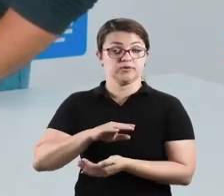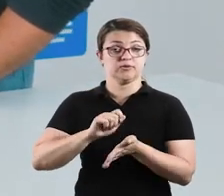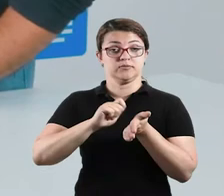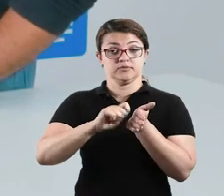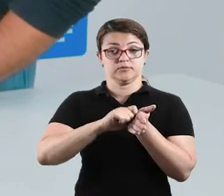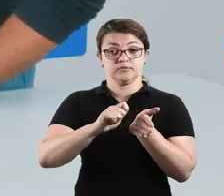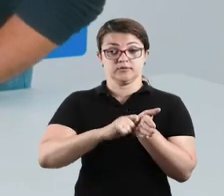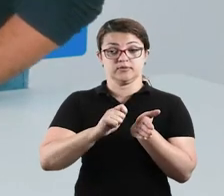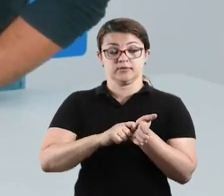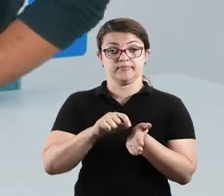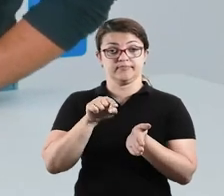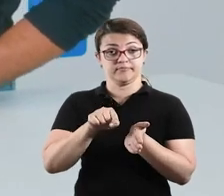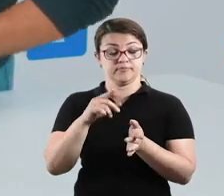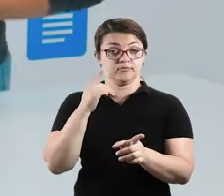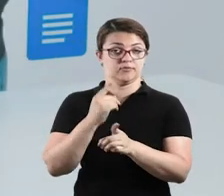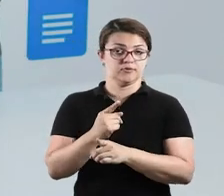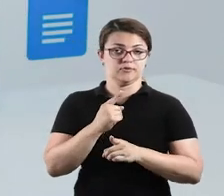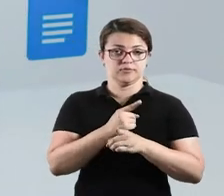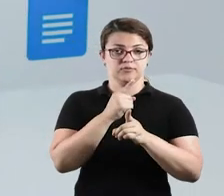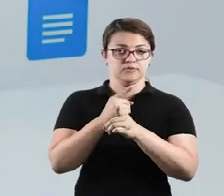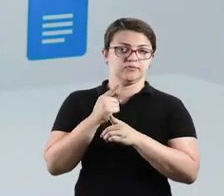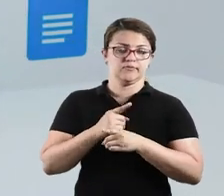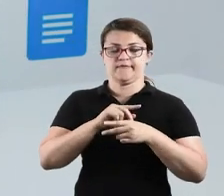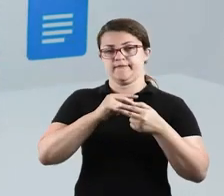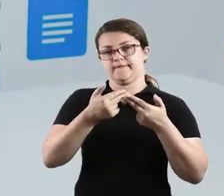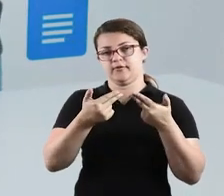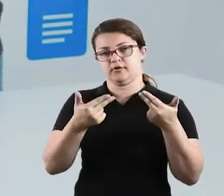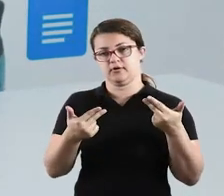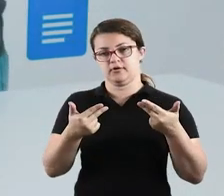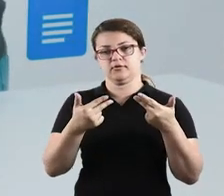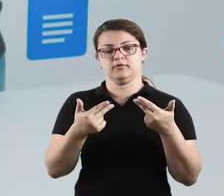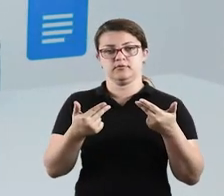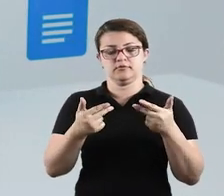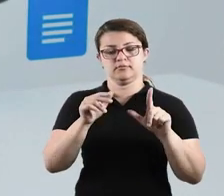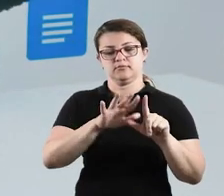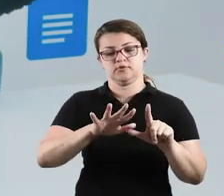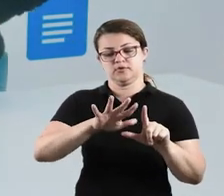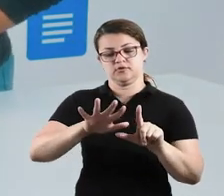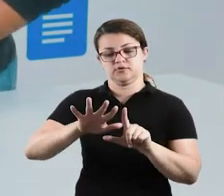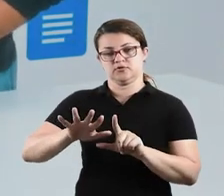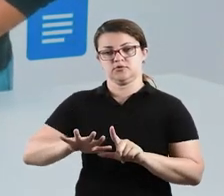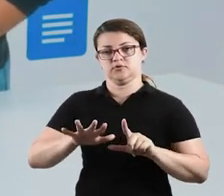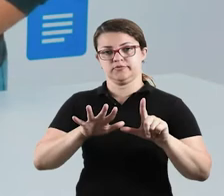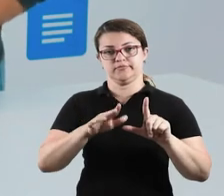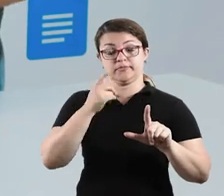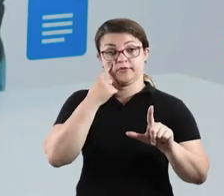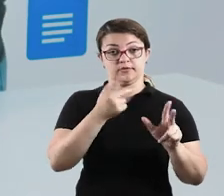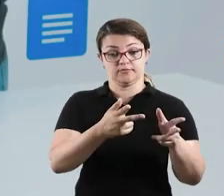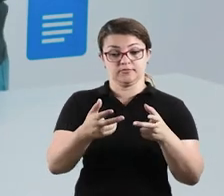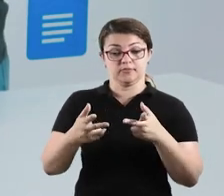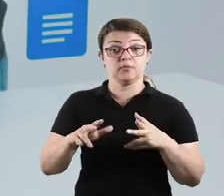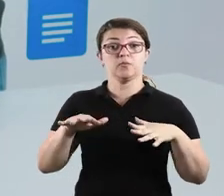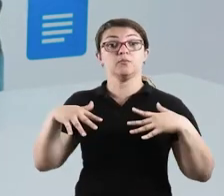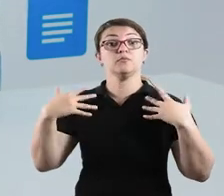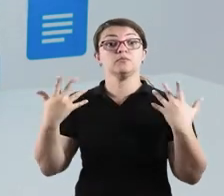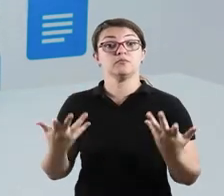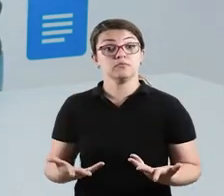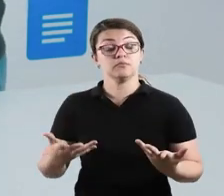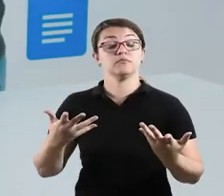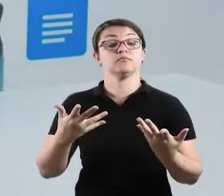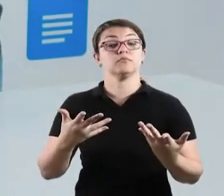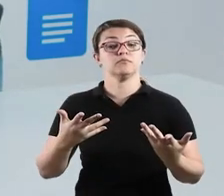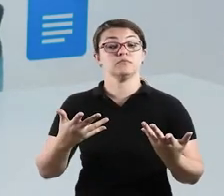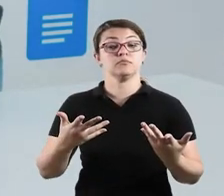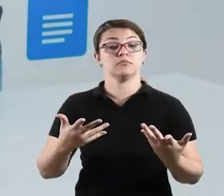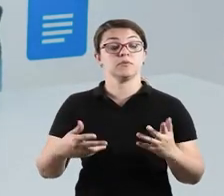ortografia. Lá na lição vão ter várias figuras e vocês vão verificar qual delas